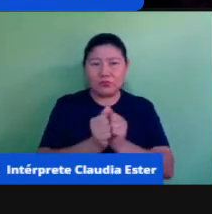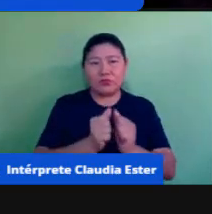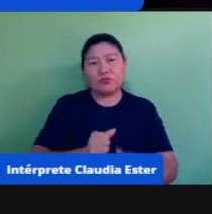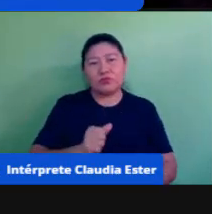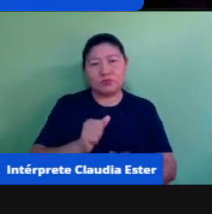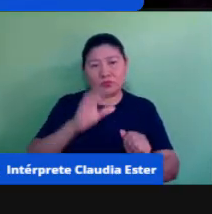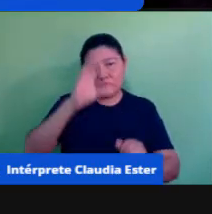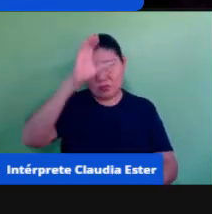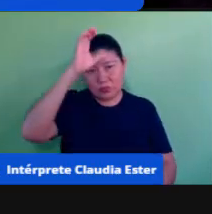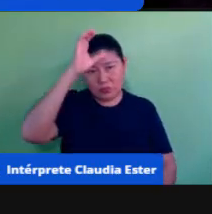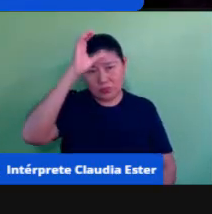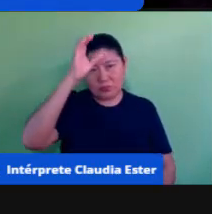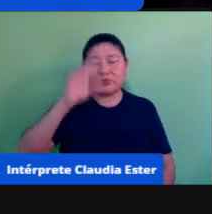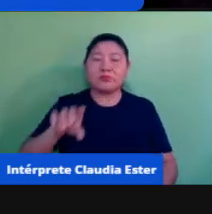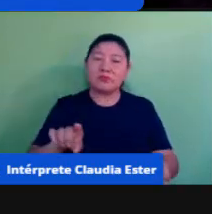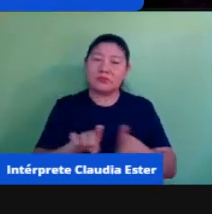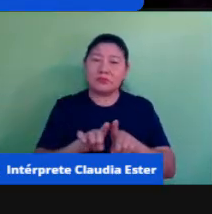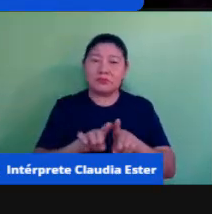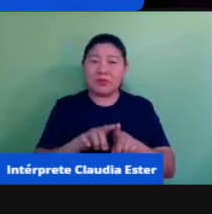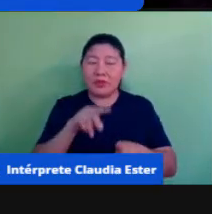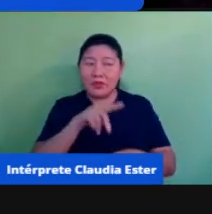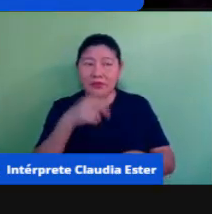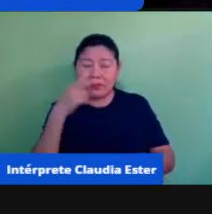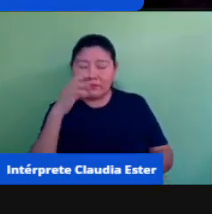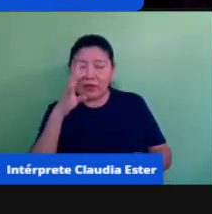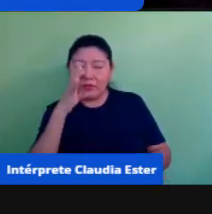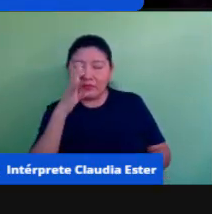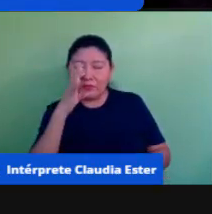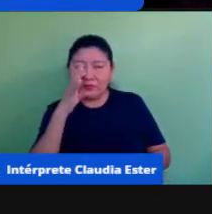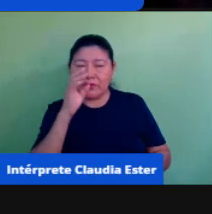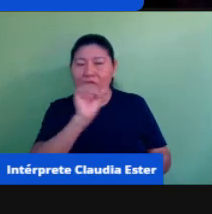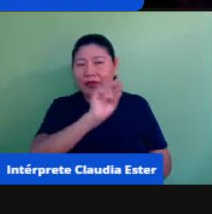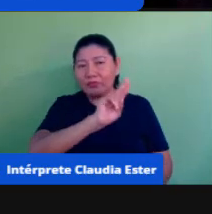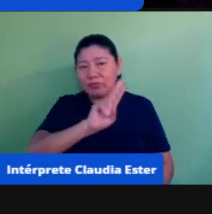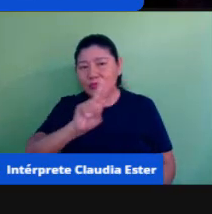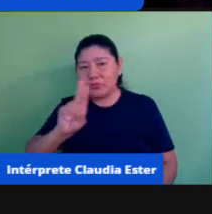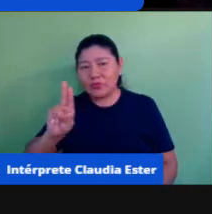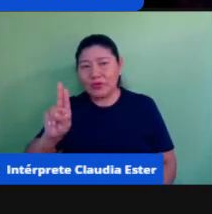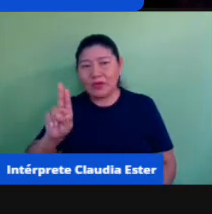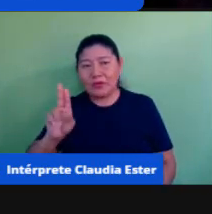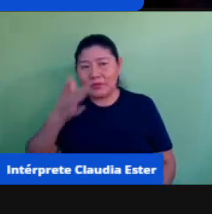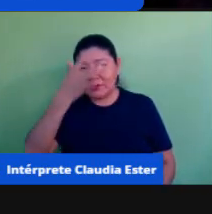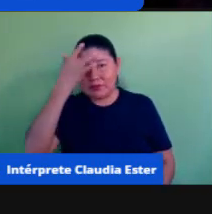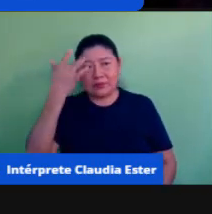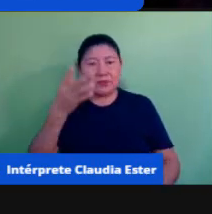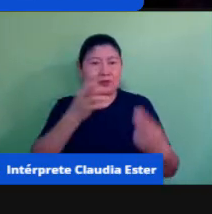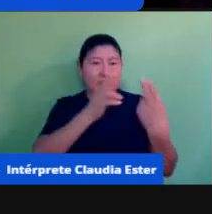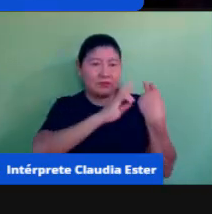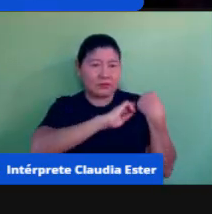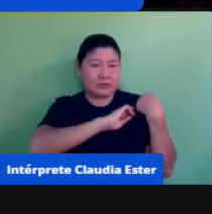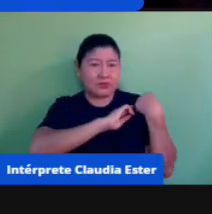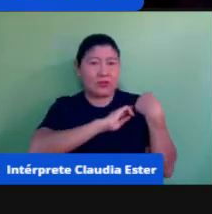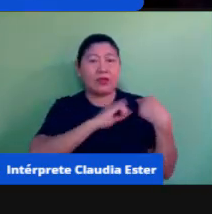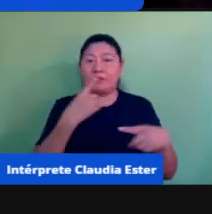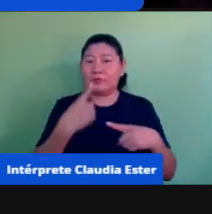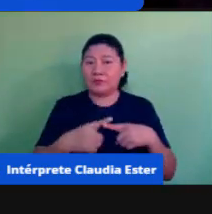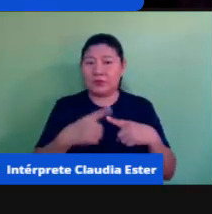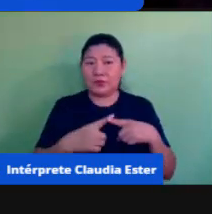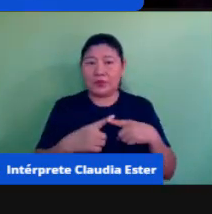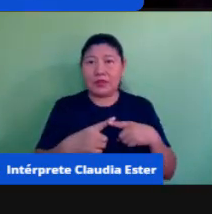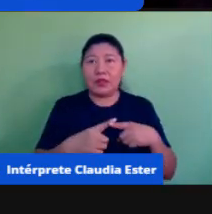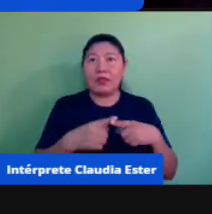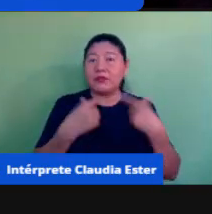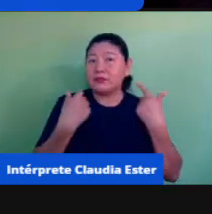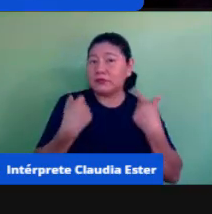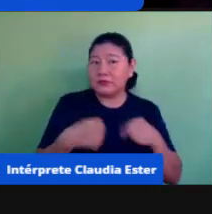nessa observação, você coloca quem que é o responsável. Porque no momento que você, alguém da